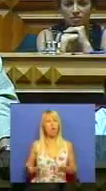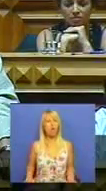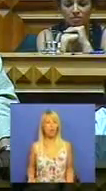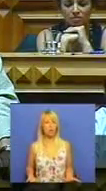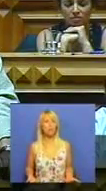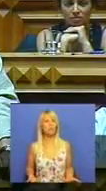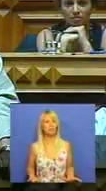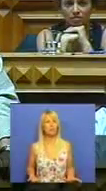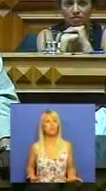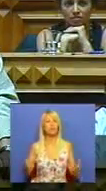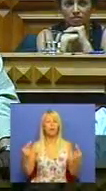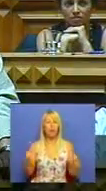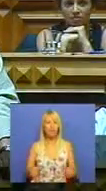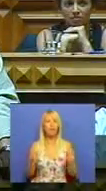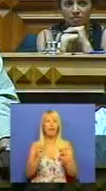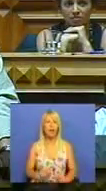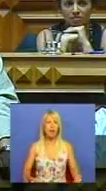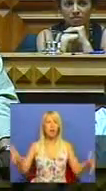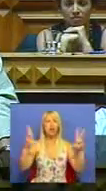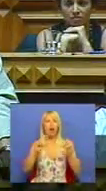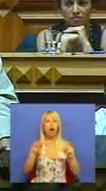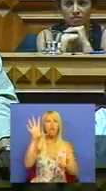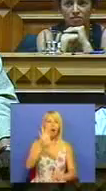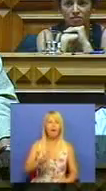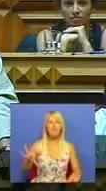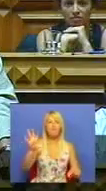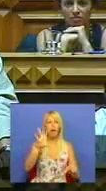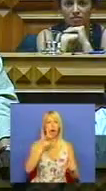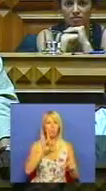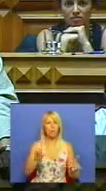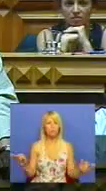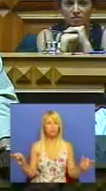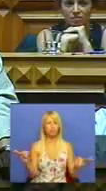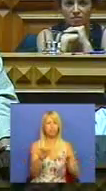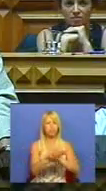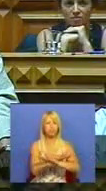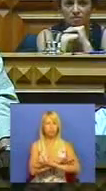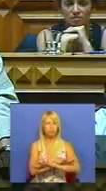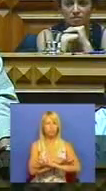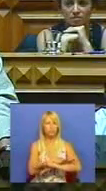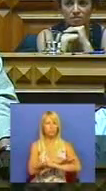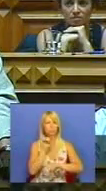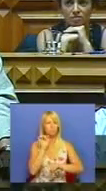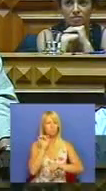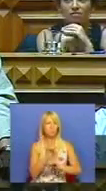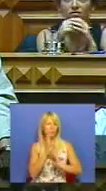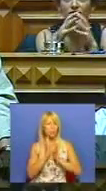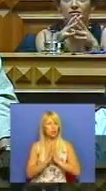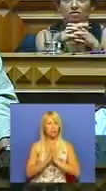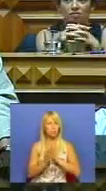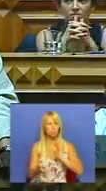mergulhada em novas formas de obscurantismo e de clé clericalismo